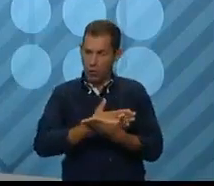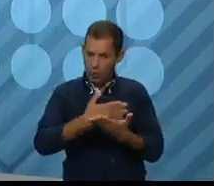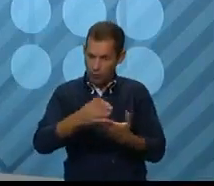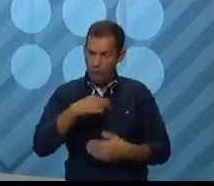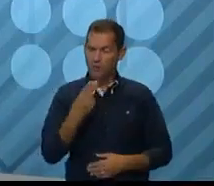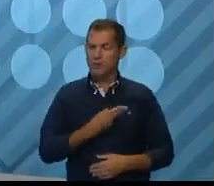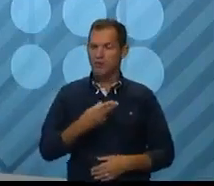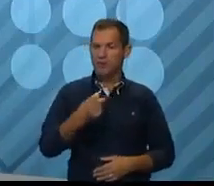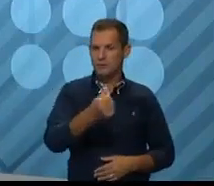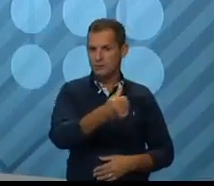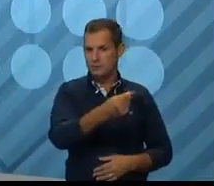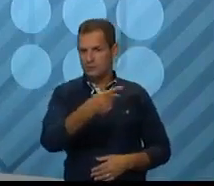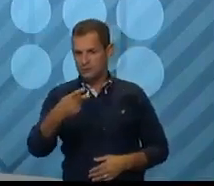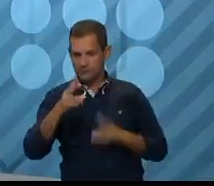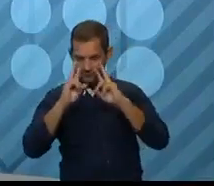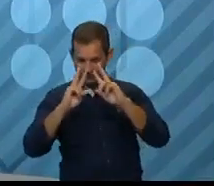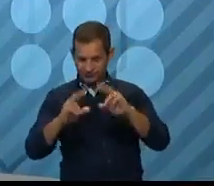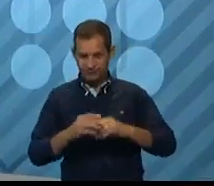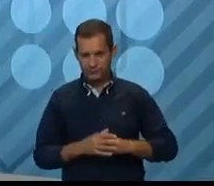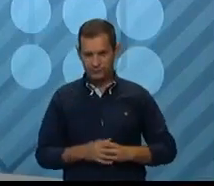com a nossa primeira situação problema?